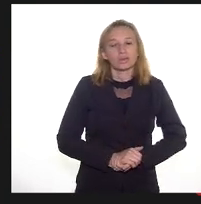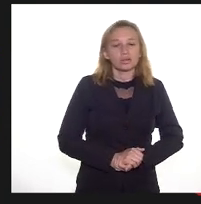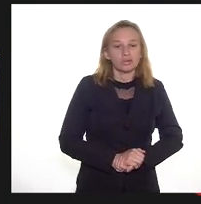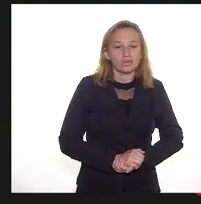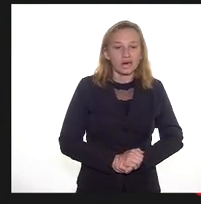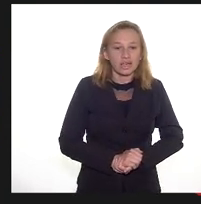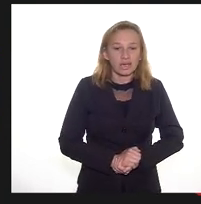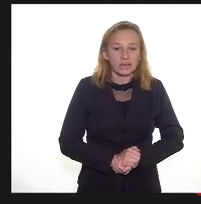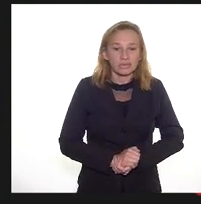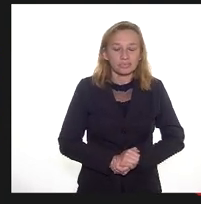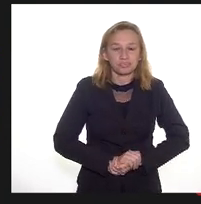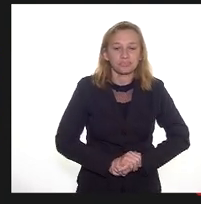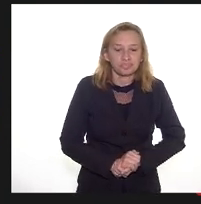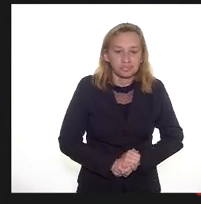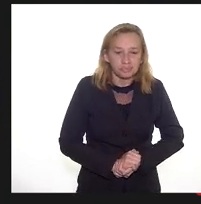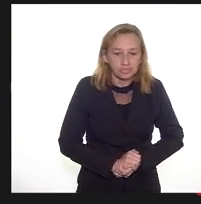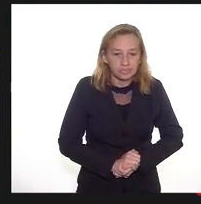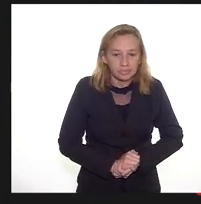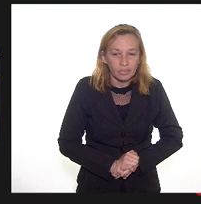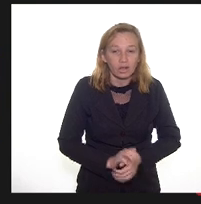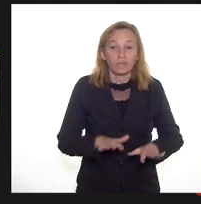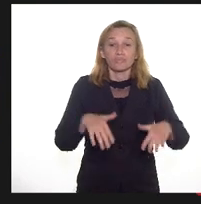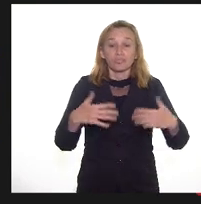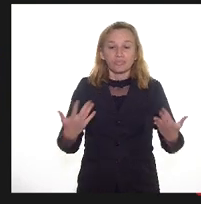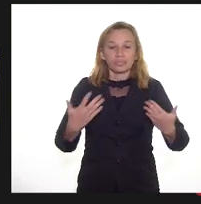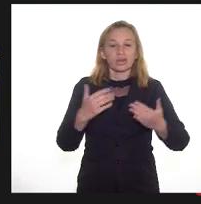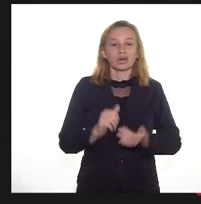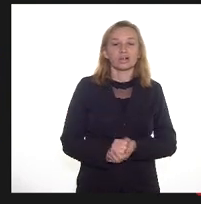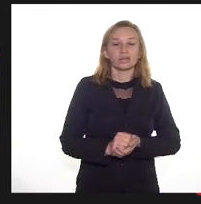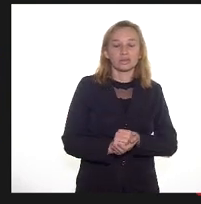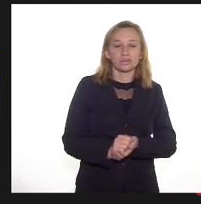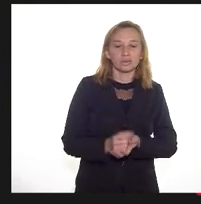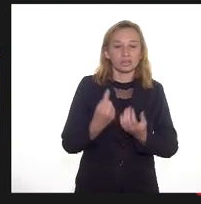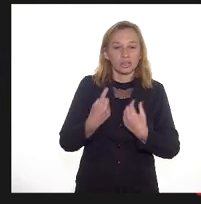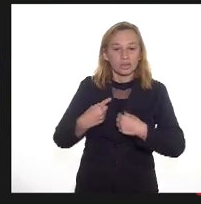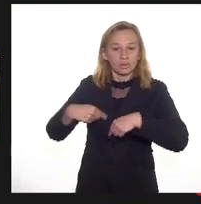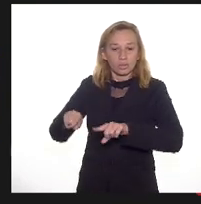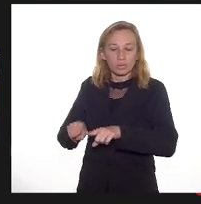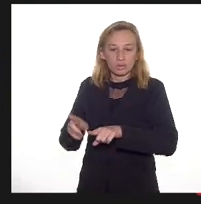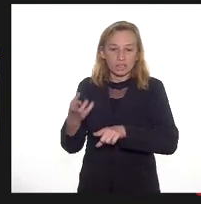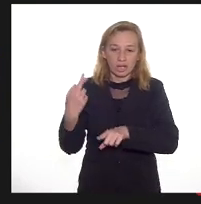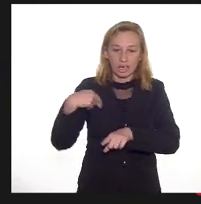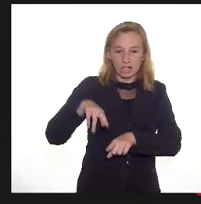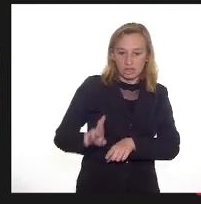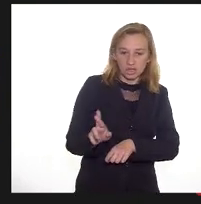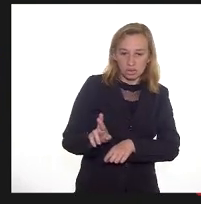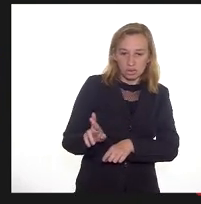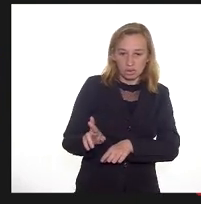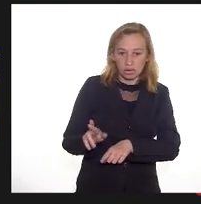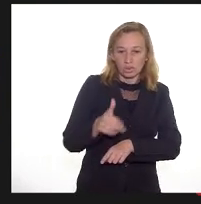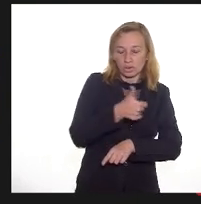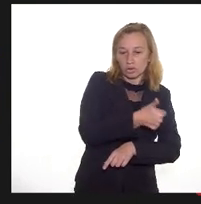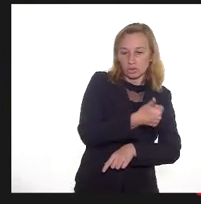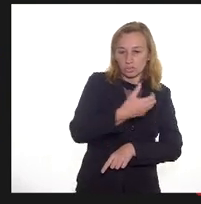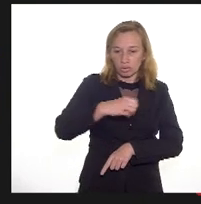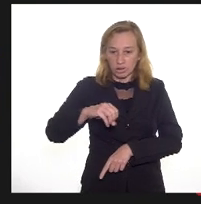professora. Bom, então, intolerância religiosa em Campos de Goytacazes,